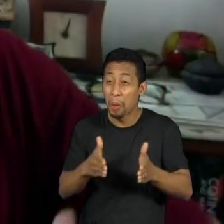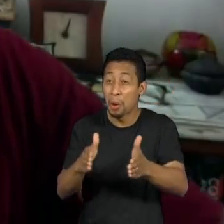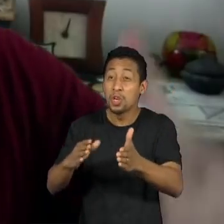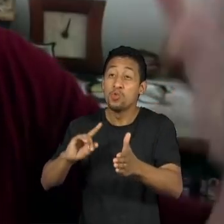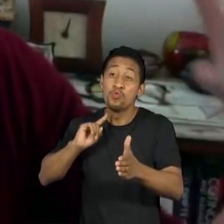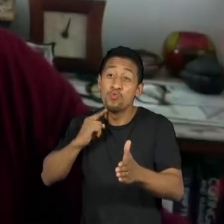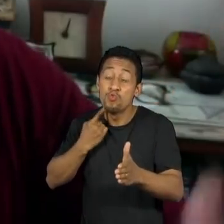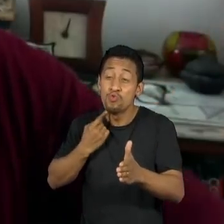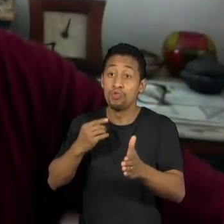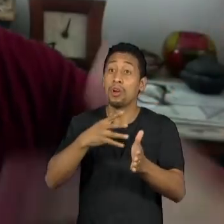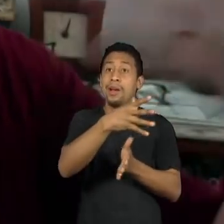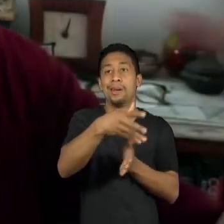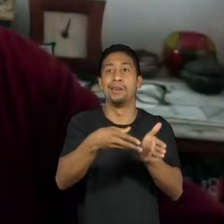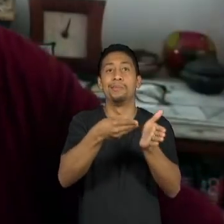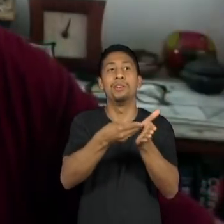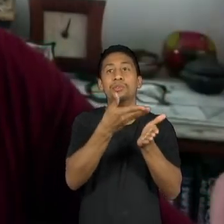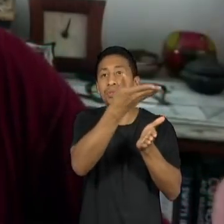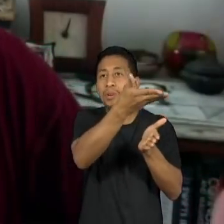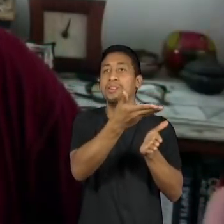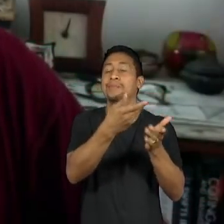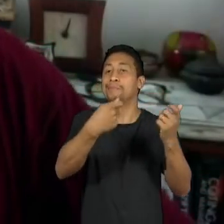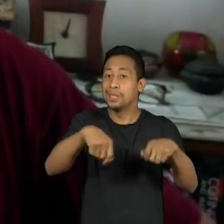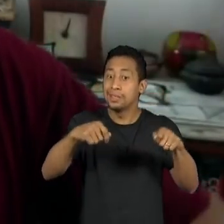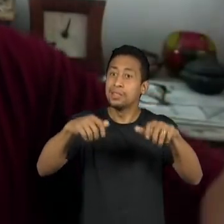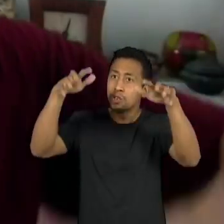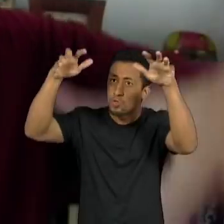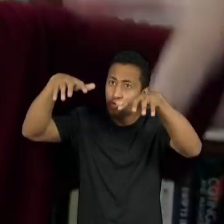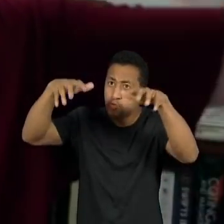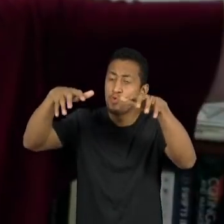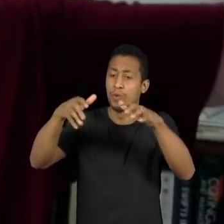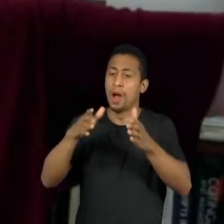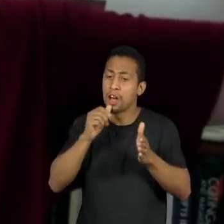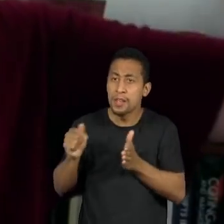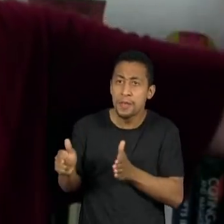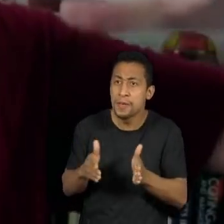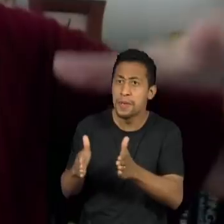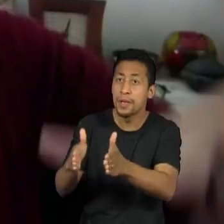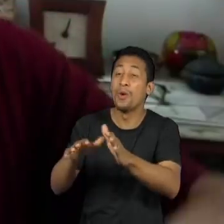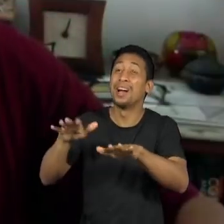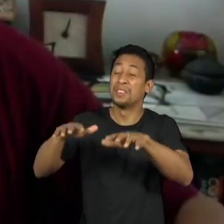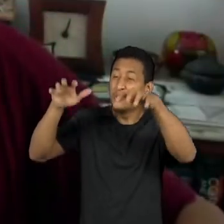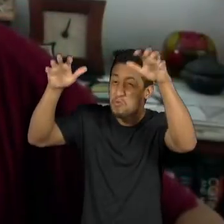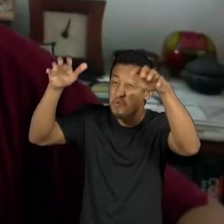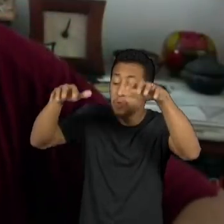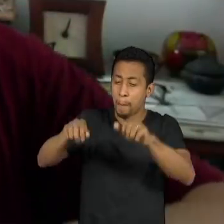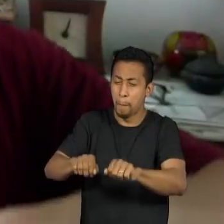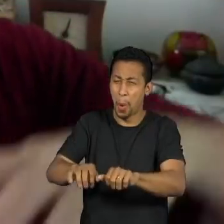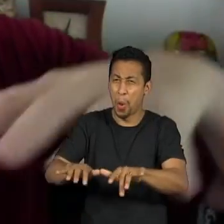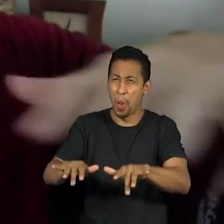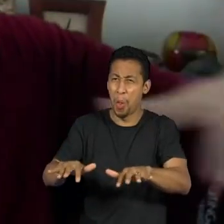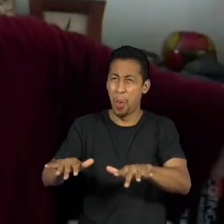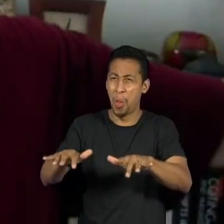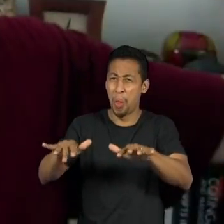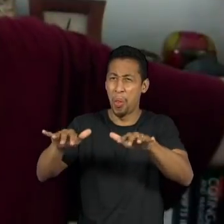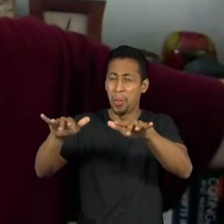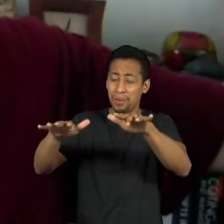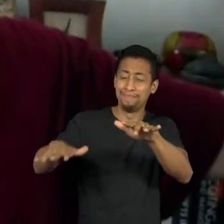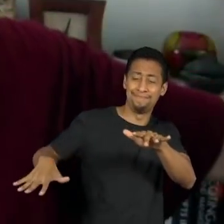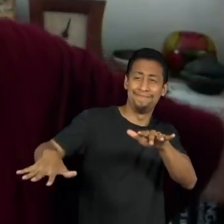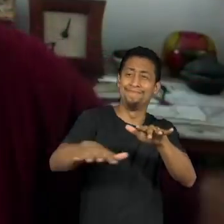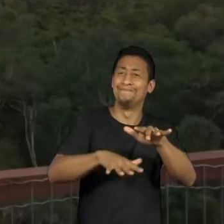movida pelo sistema hidrológico, pelas águas, a inundação e o vazante de áreas de